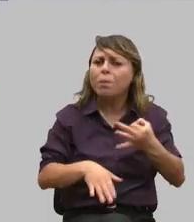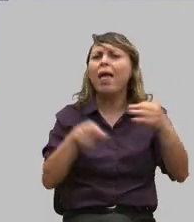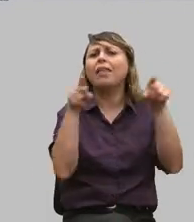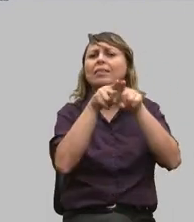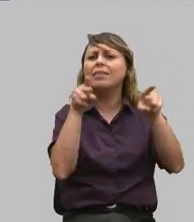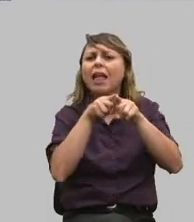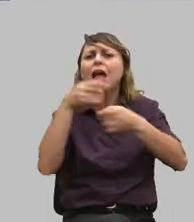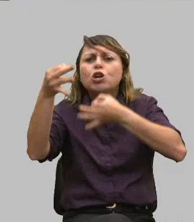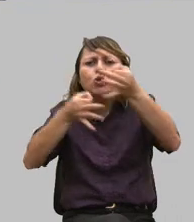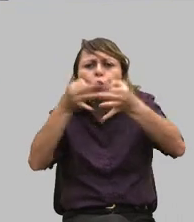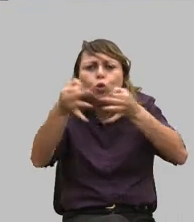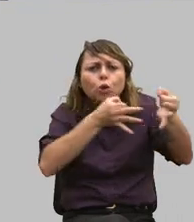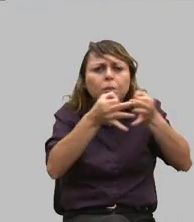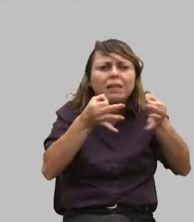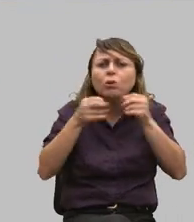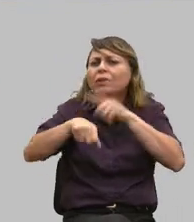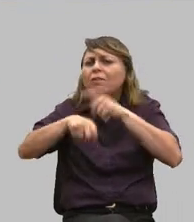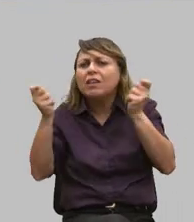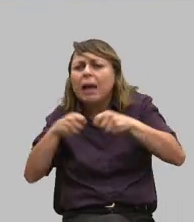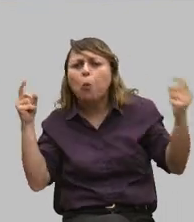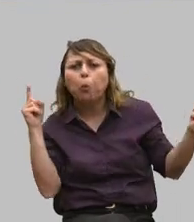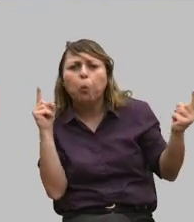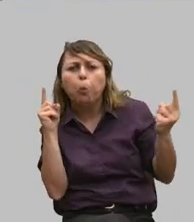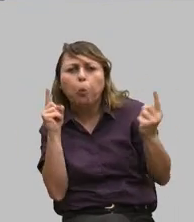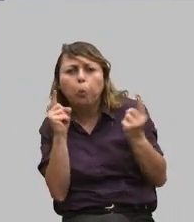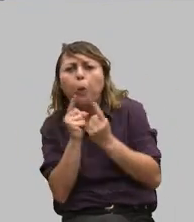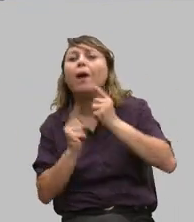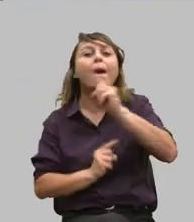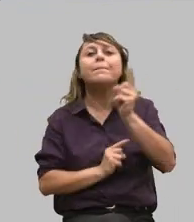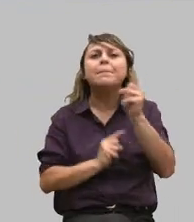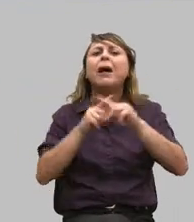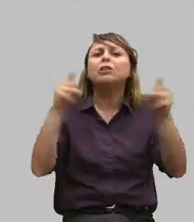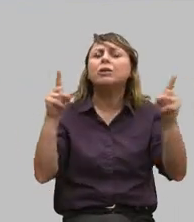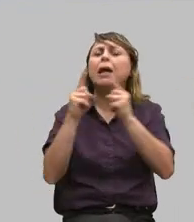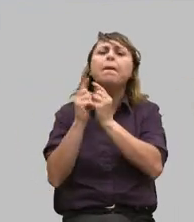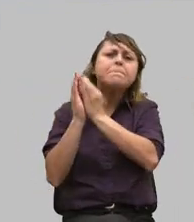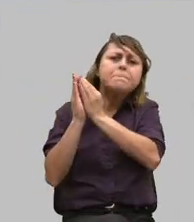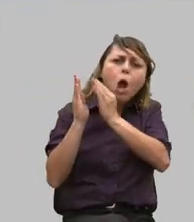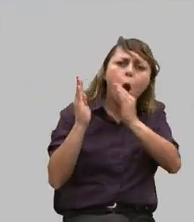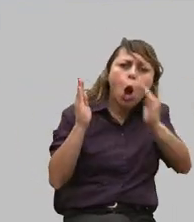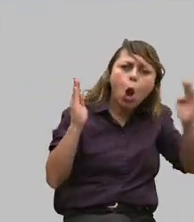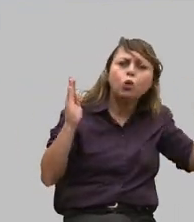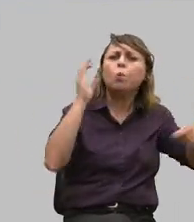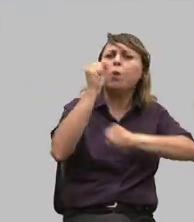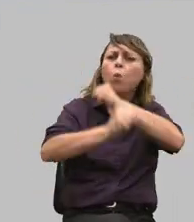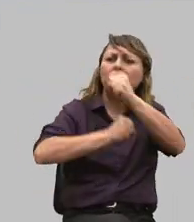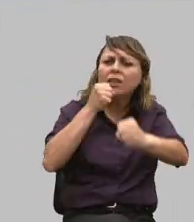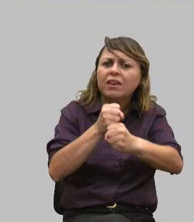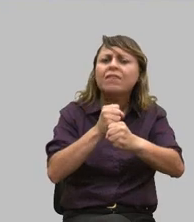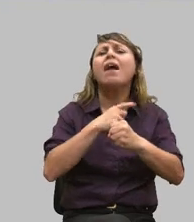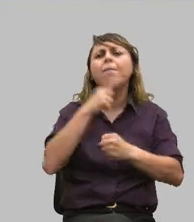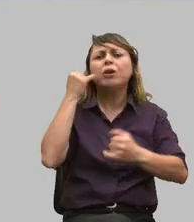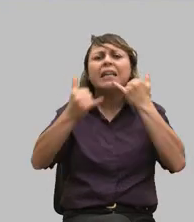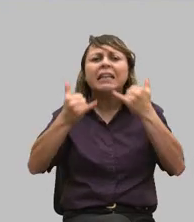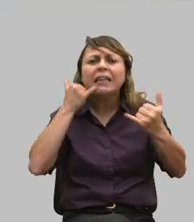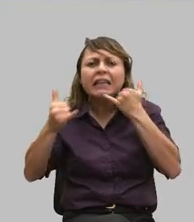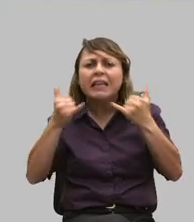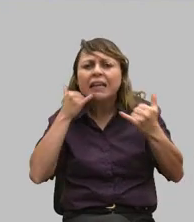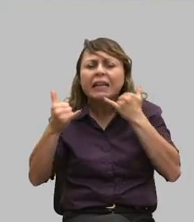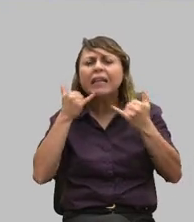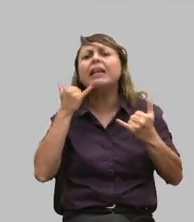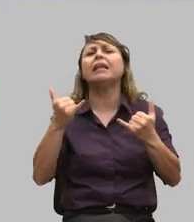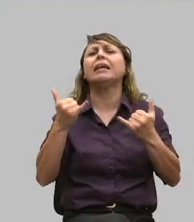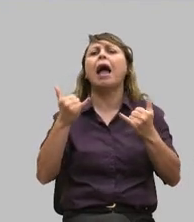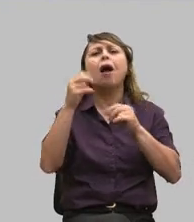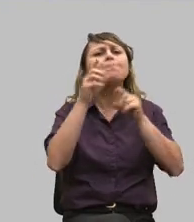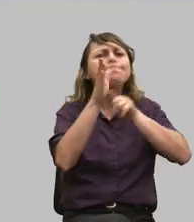escuta dos prefeitos que não teve tempo que o tempo foi curto então agora com esse tempo longo que a gente possa ligar PR os prefeitos para que a gente tenha também um número muito maior de